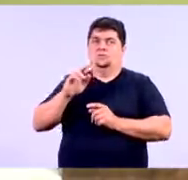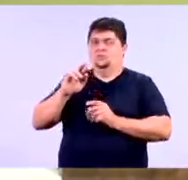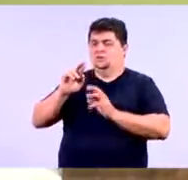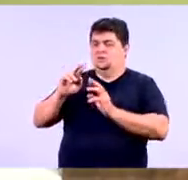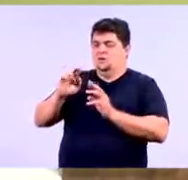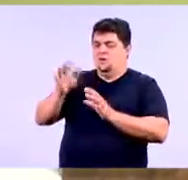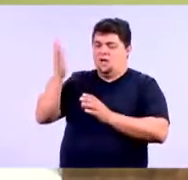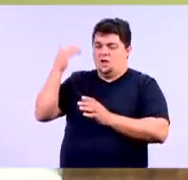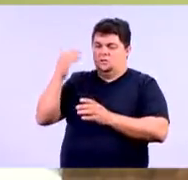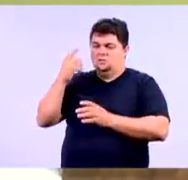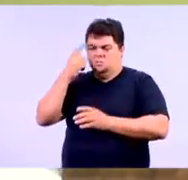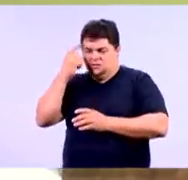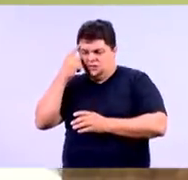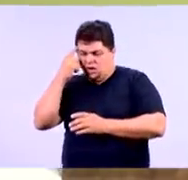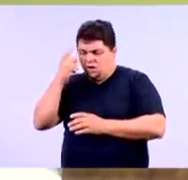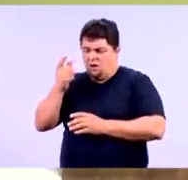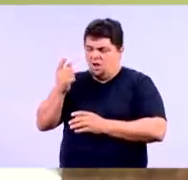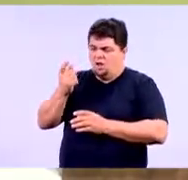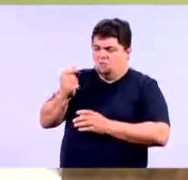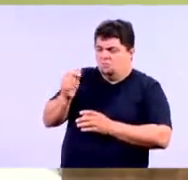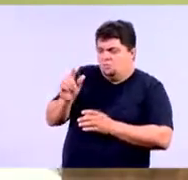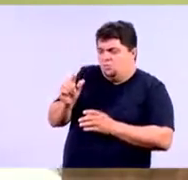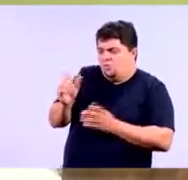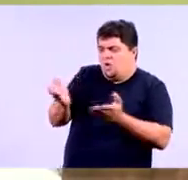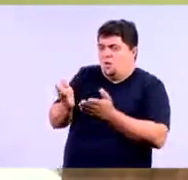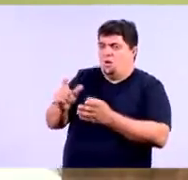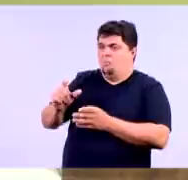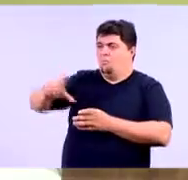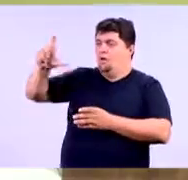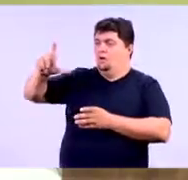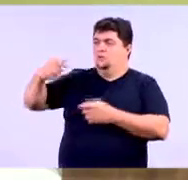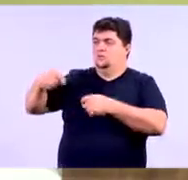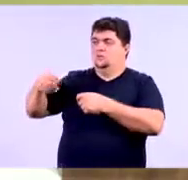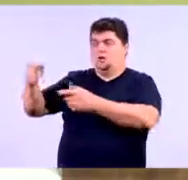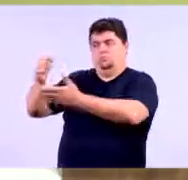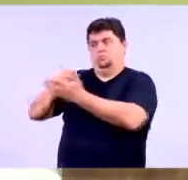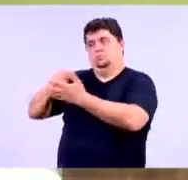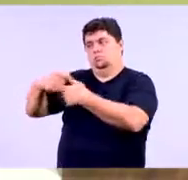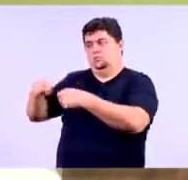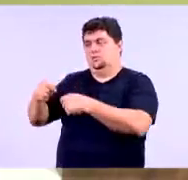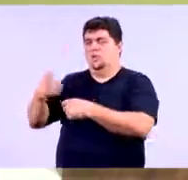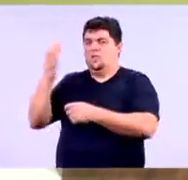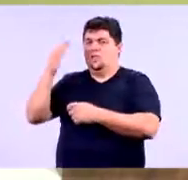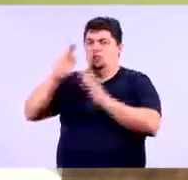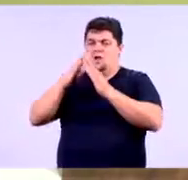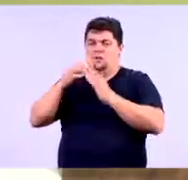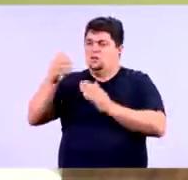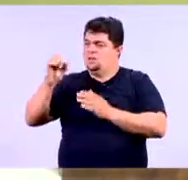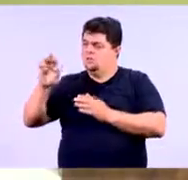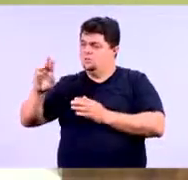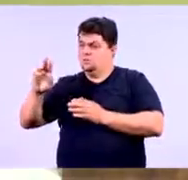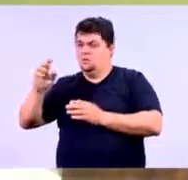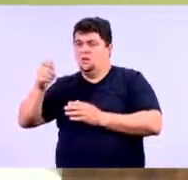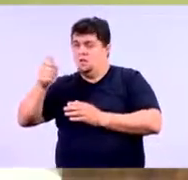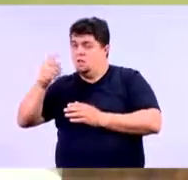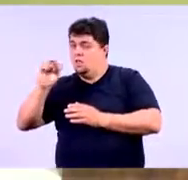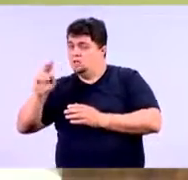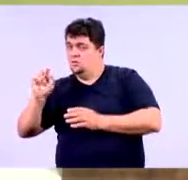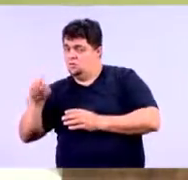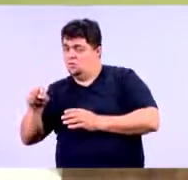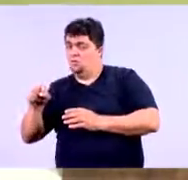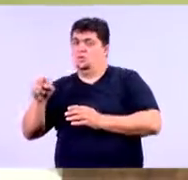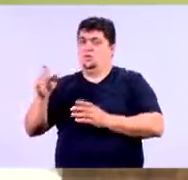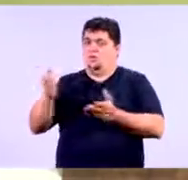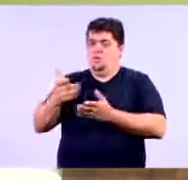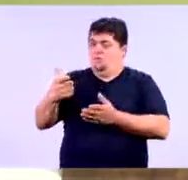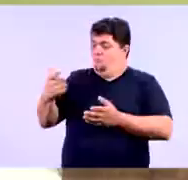contribuiu para que o imóvel aumentasse um pouco de preço. Então, se o seu imóvel valia 10 mil e ele passou a valer 20 mil,